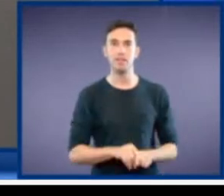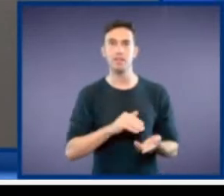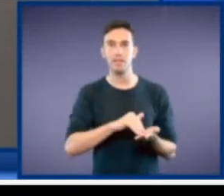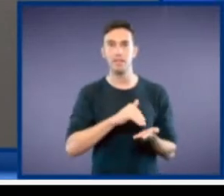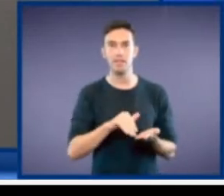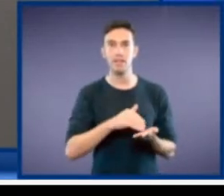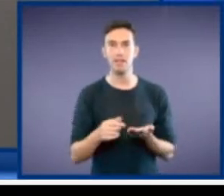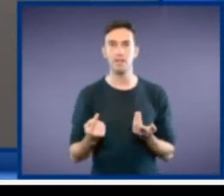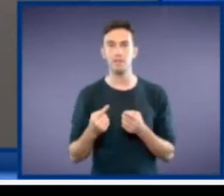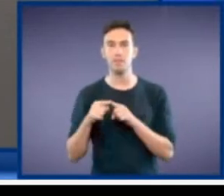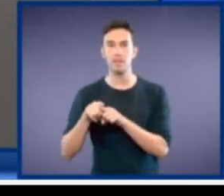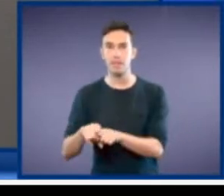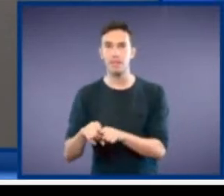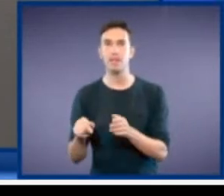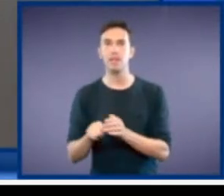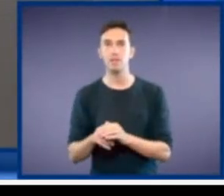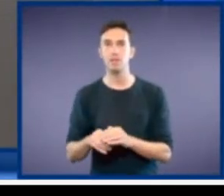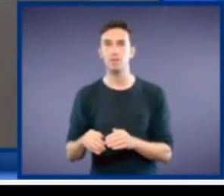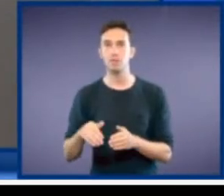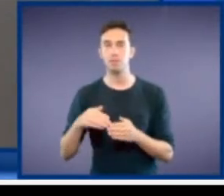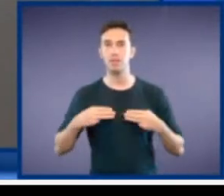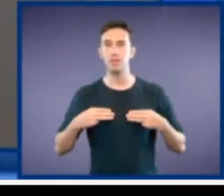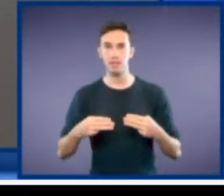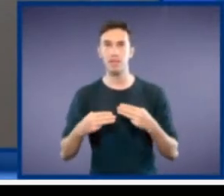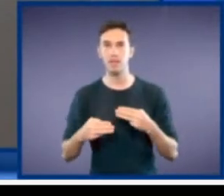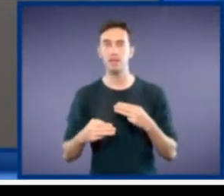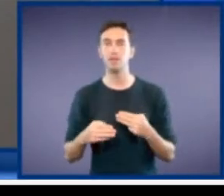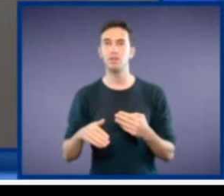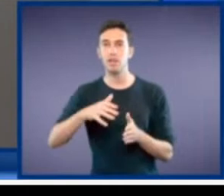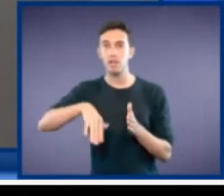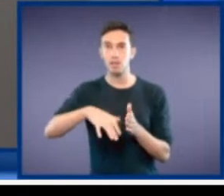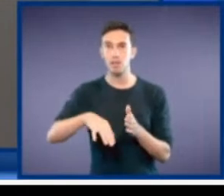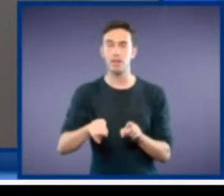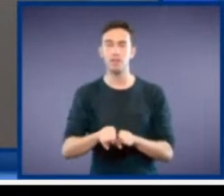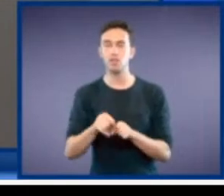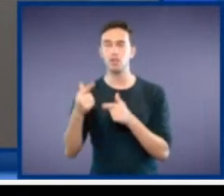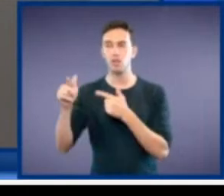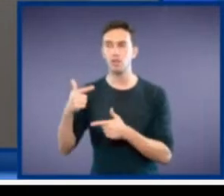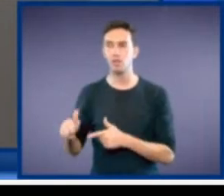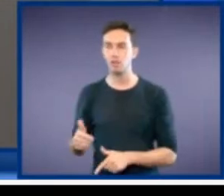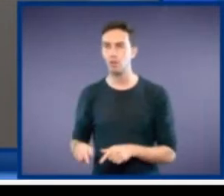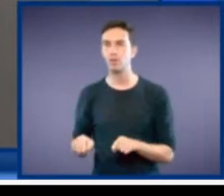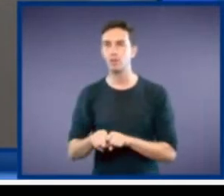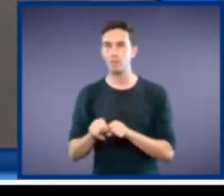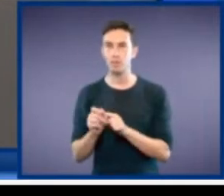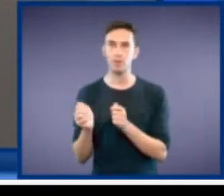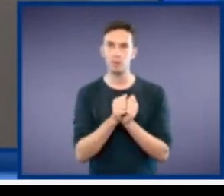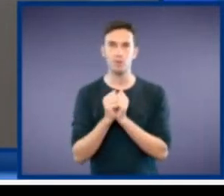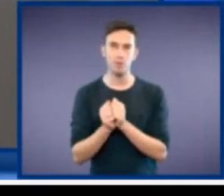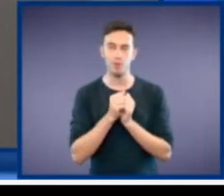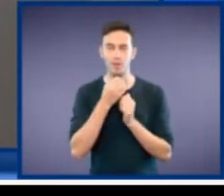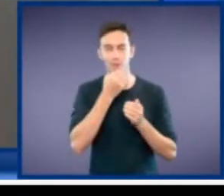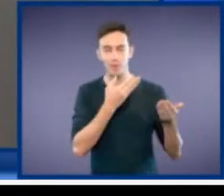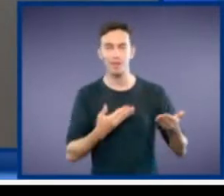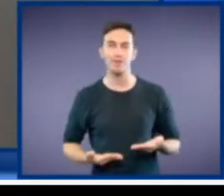do Ministério do Desenvolvimento Regional e todas as demais autoridades aqui presentes. Sejam todos bem-vindos e